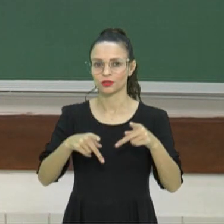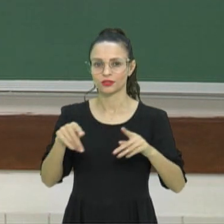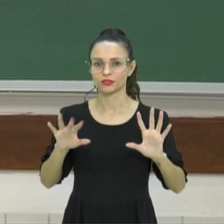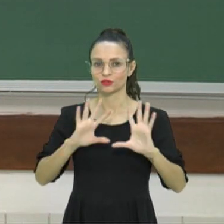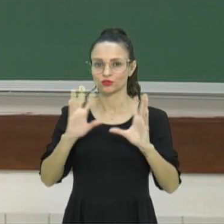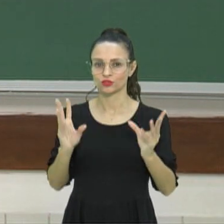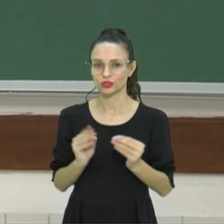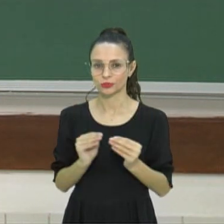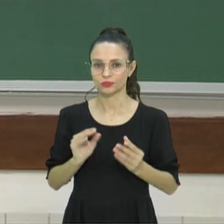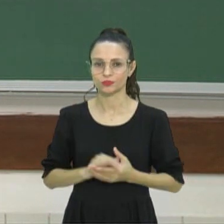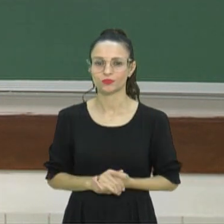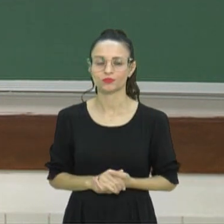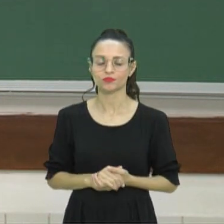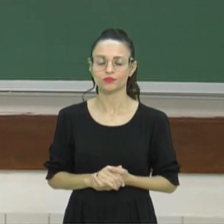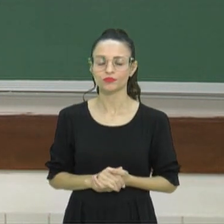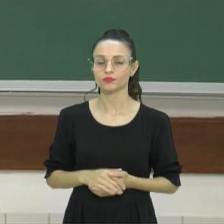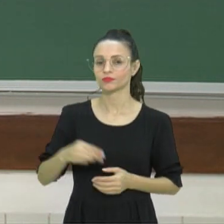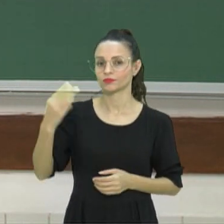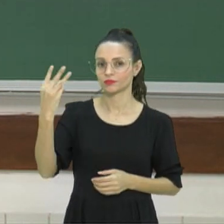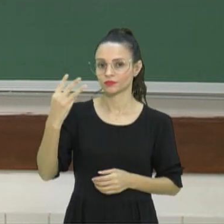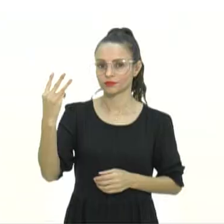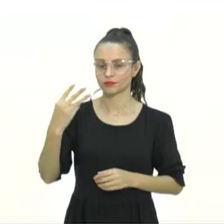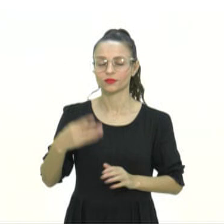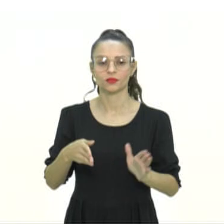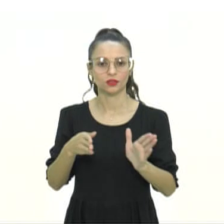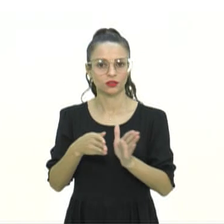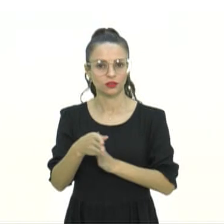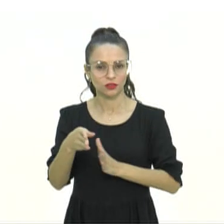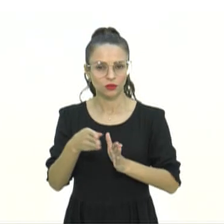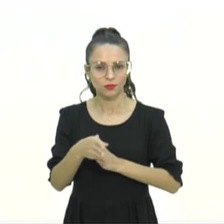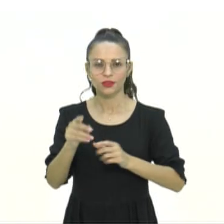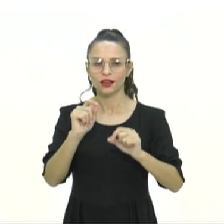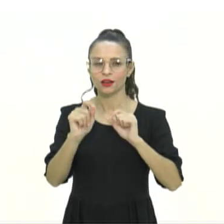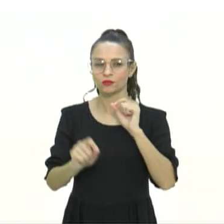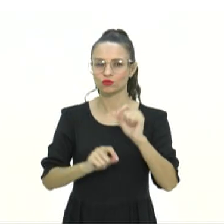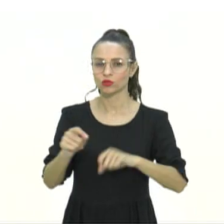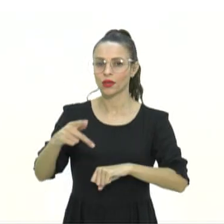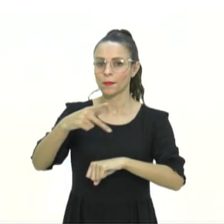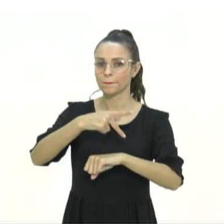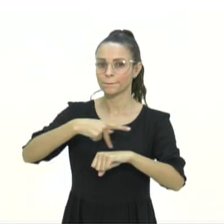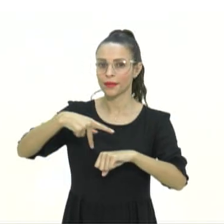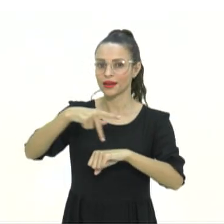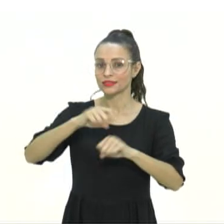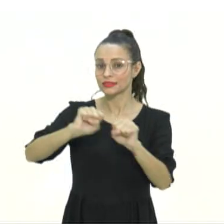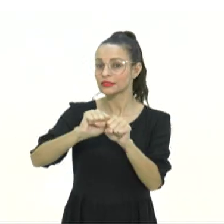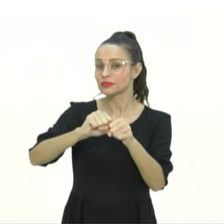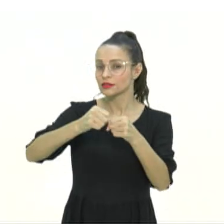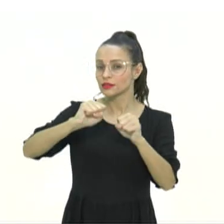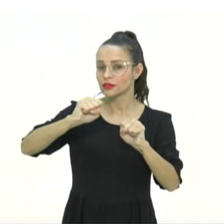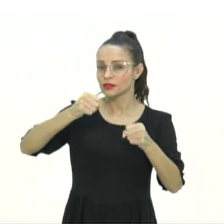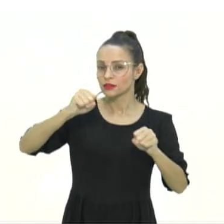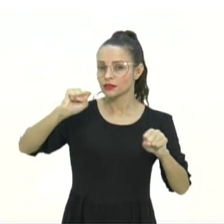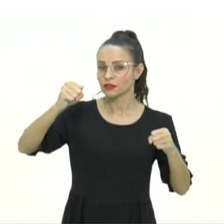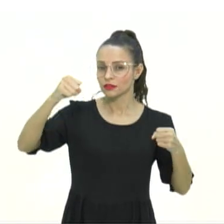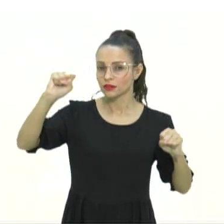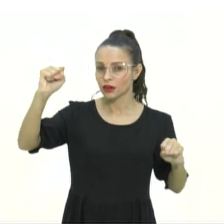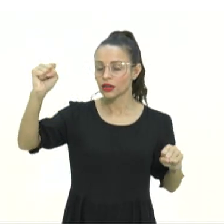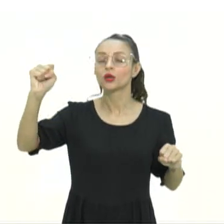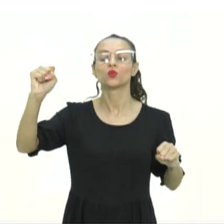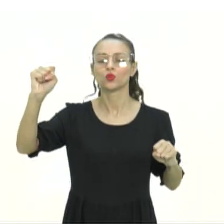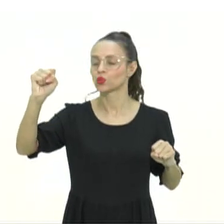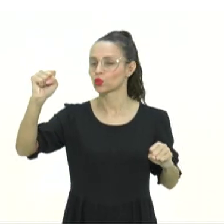geral. 3. Recomendado para países de grande extensão territorial,